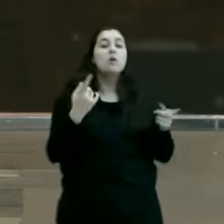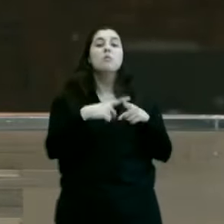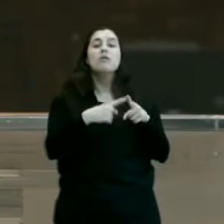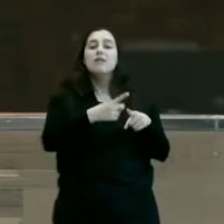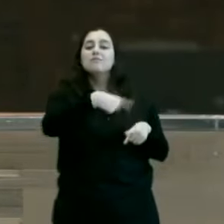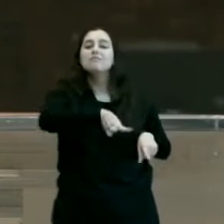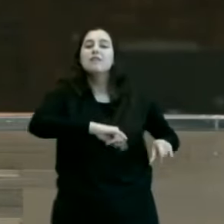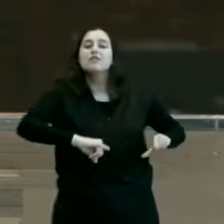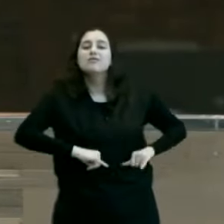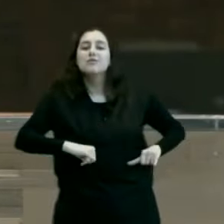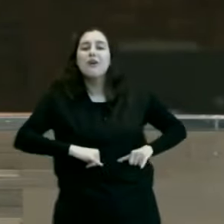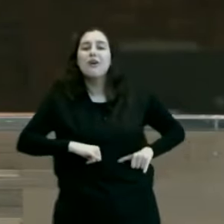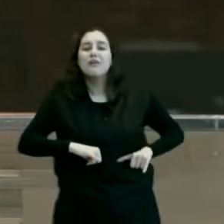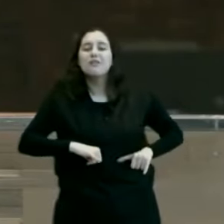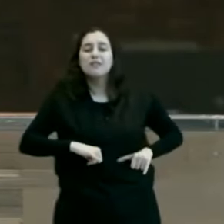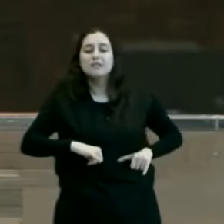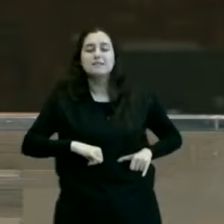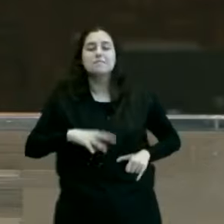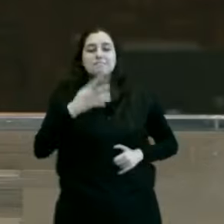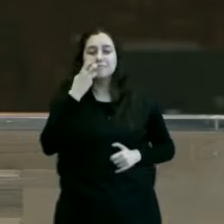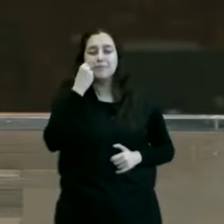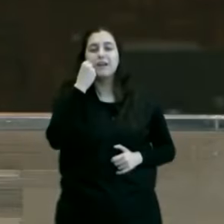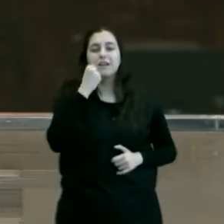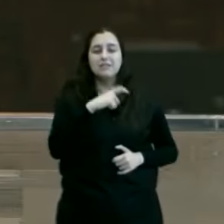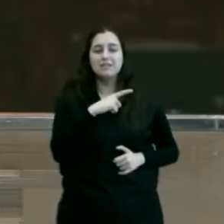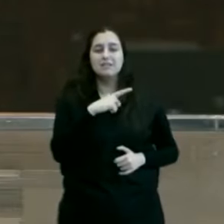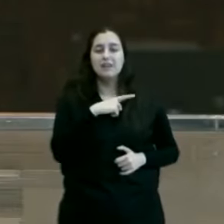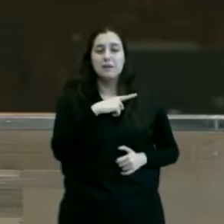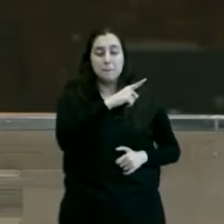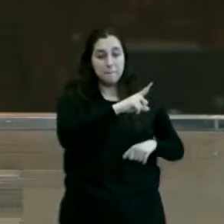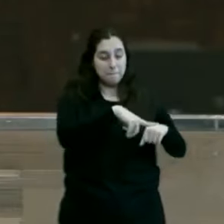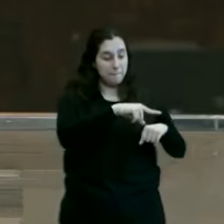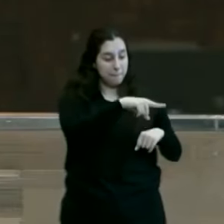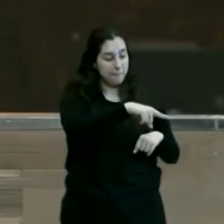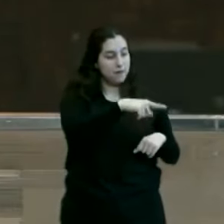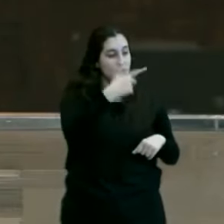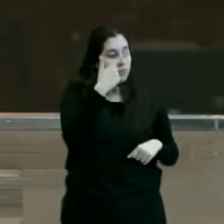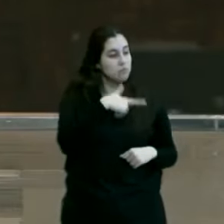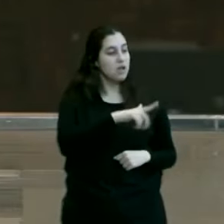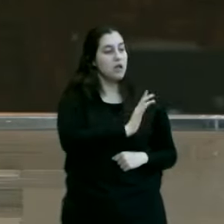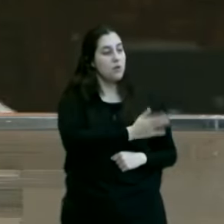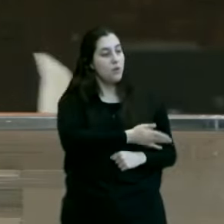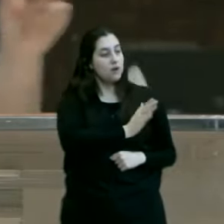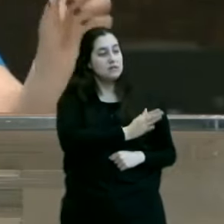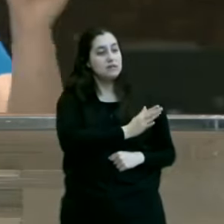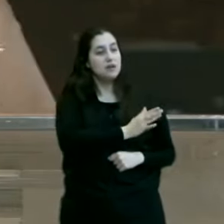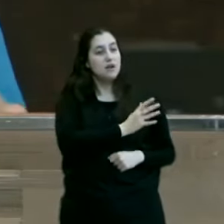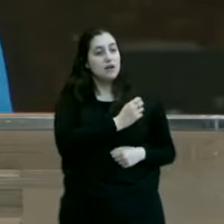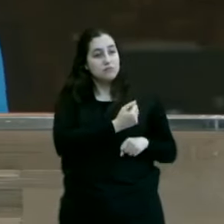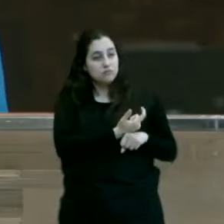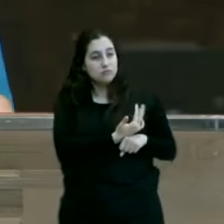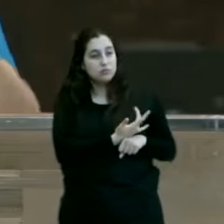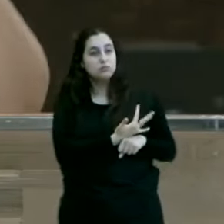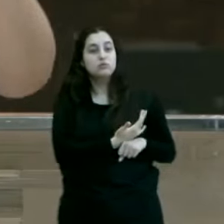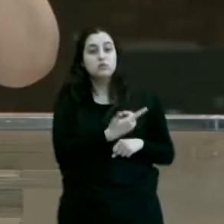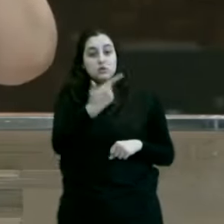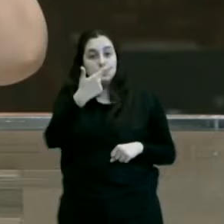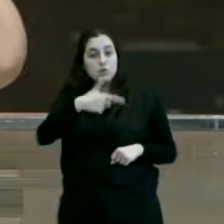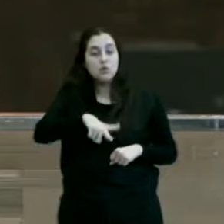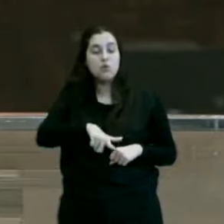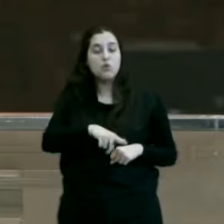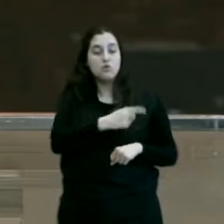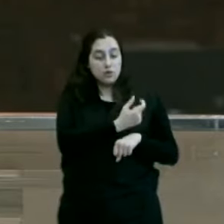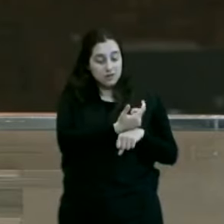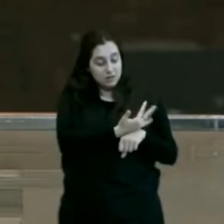E nós vemos que quando ele tem esse encontro, que o seu coração começa a avivar, começa a